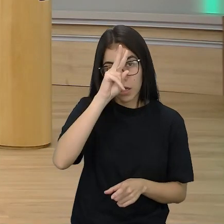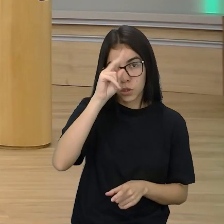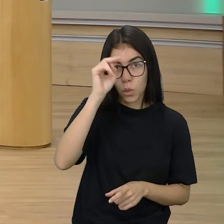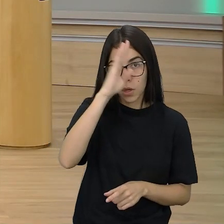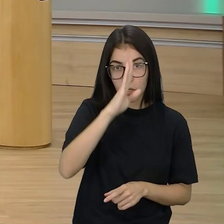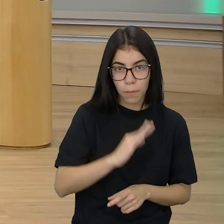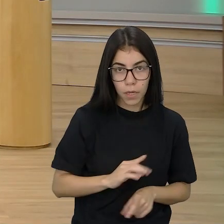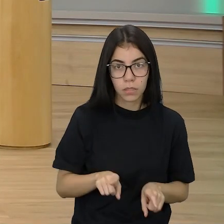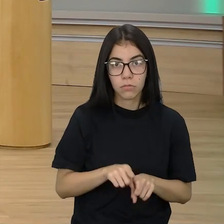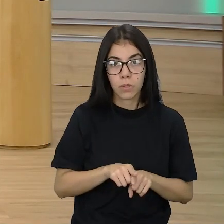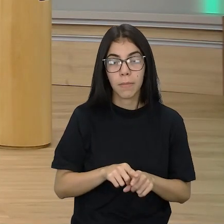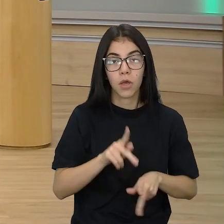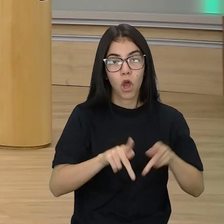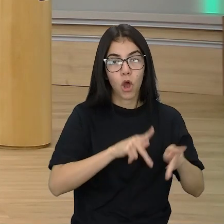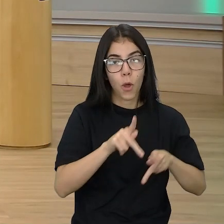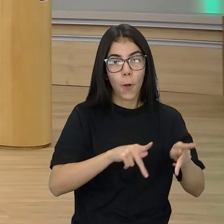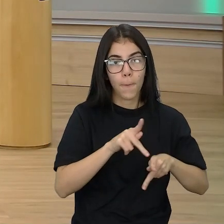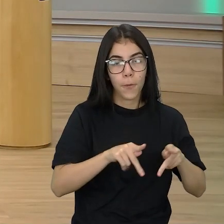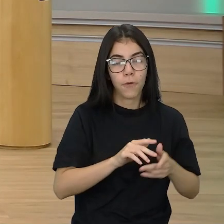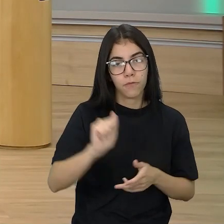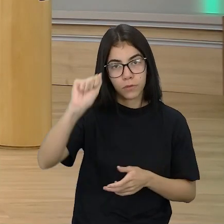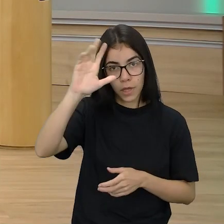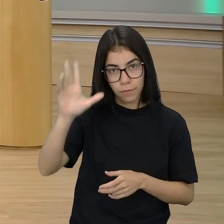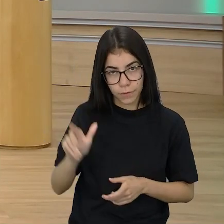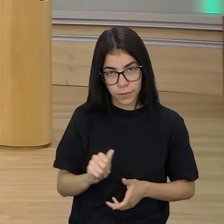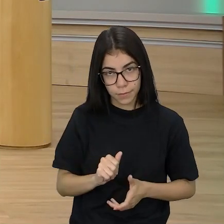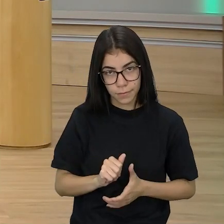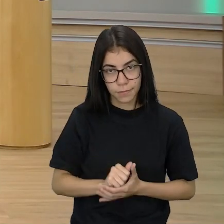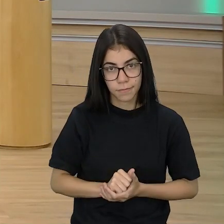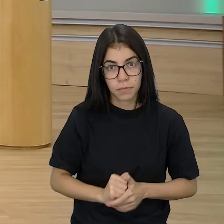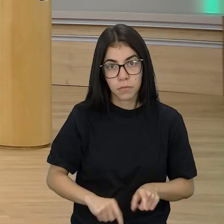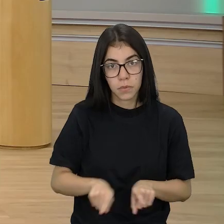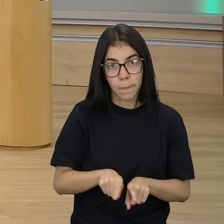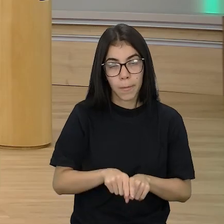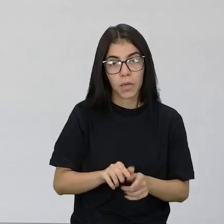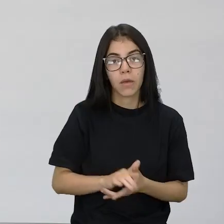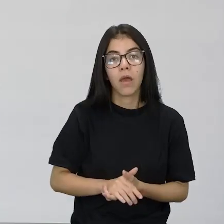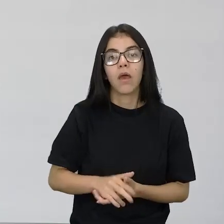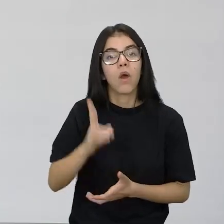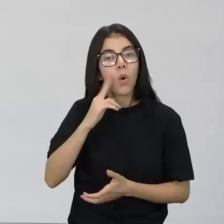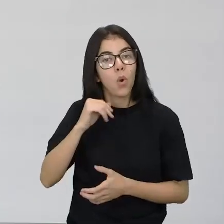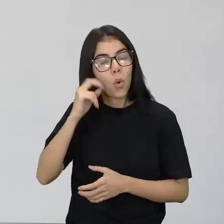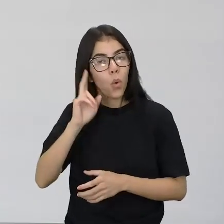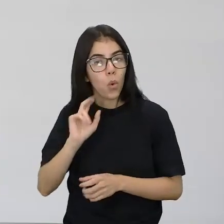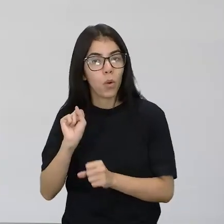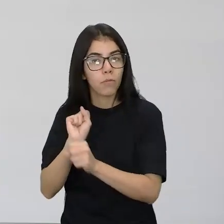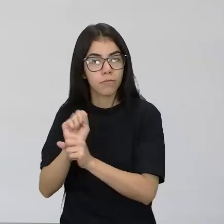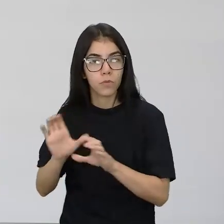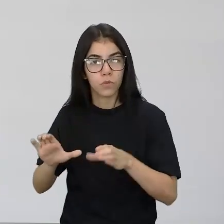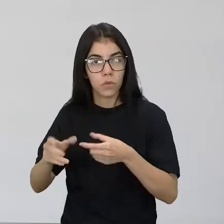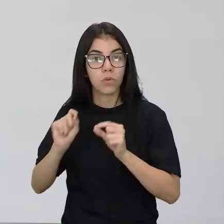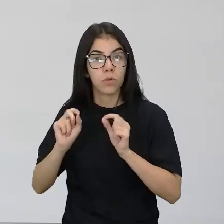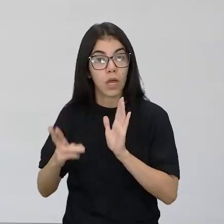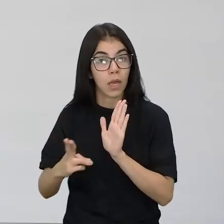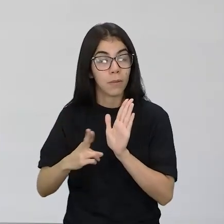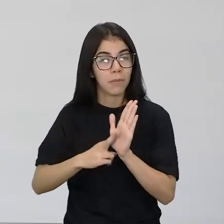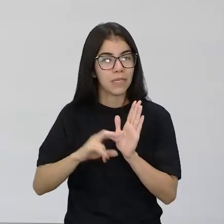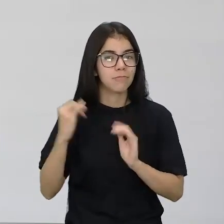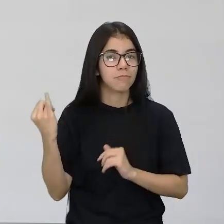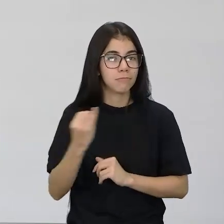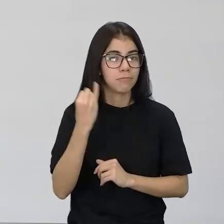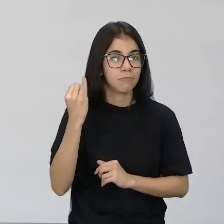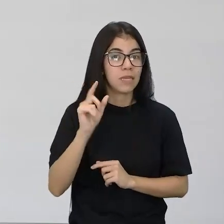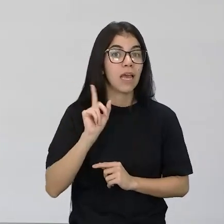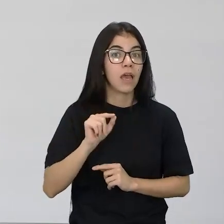escravização dos povos indígenas, dos povos africanos. E os quilombos, eles são representação de algo muito importante, que